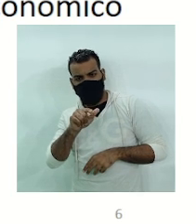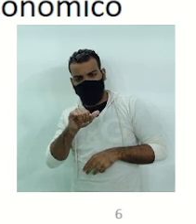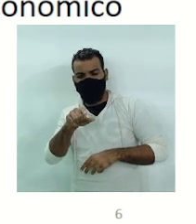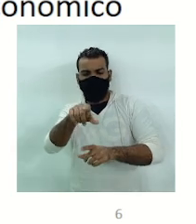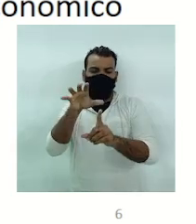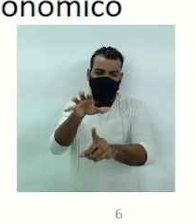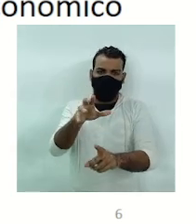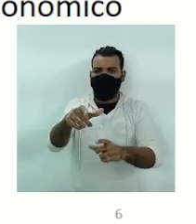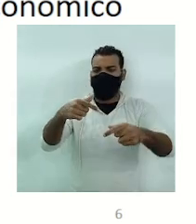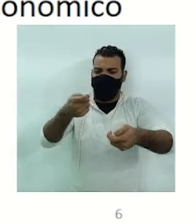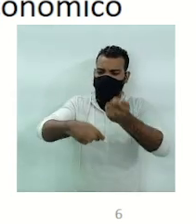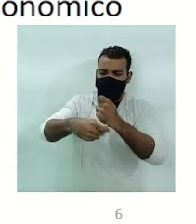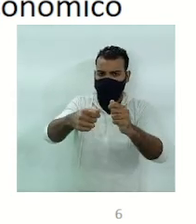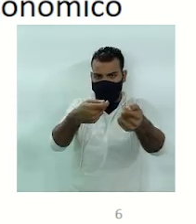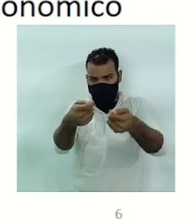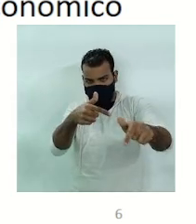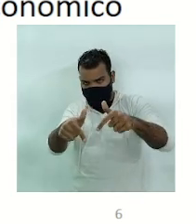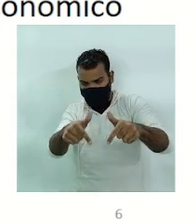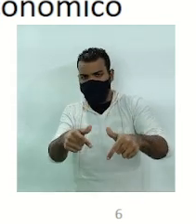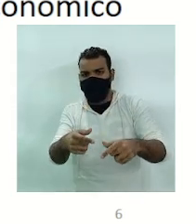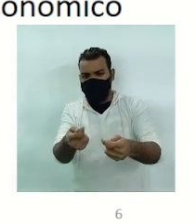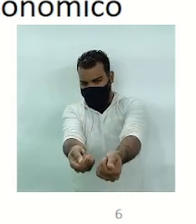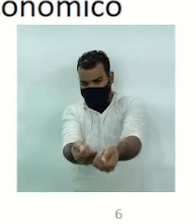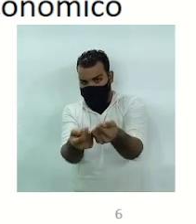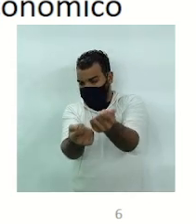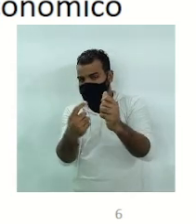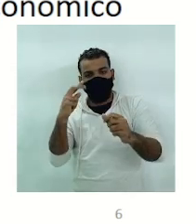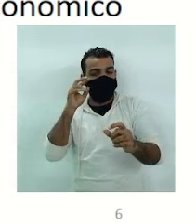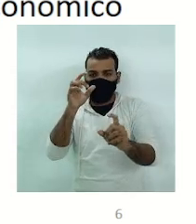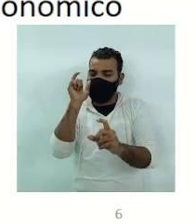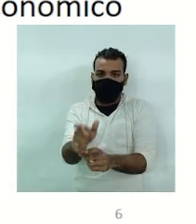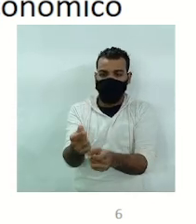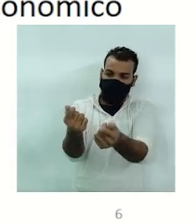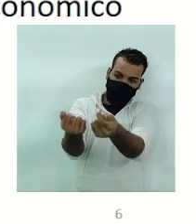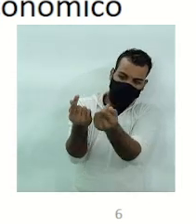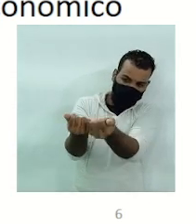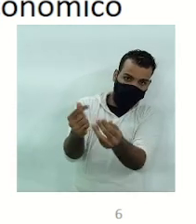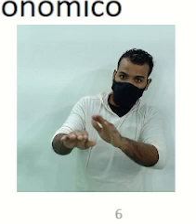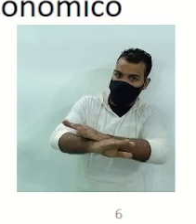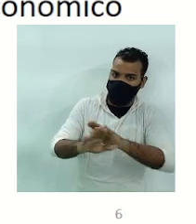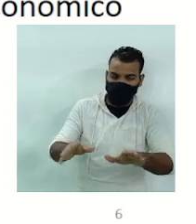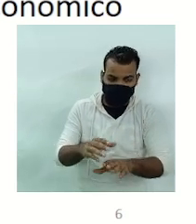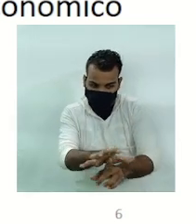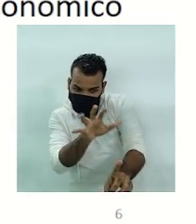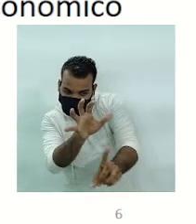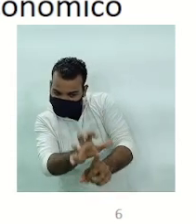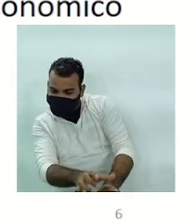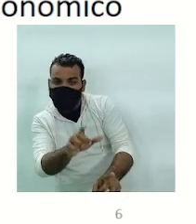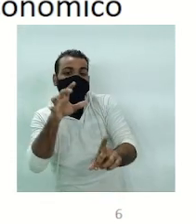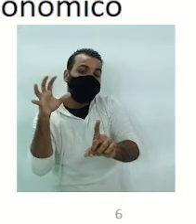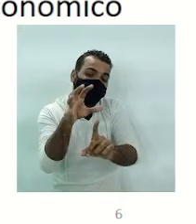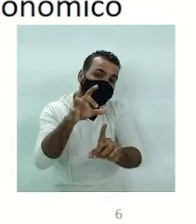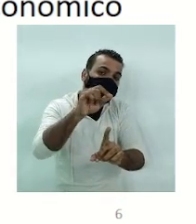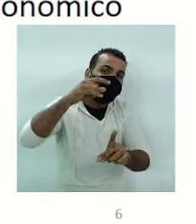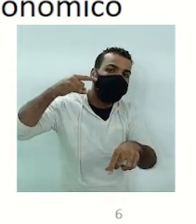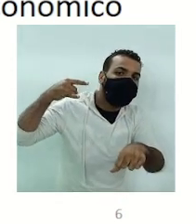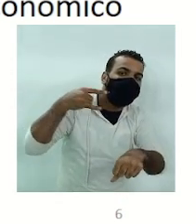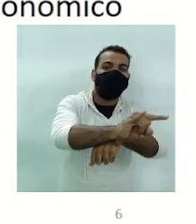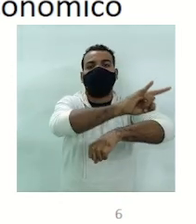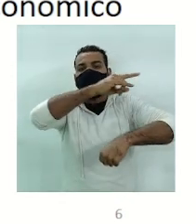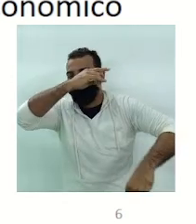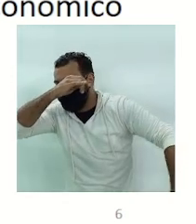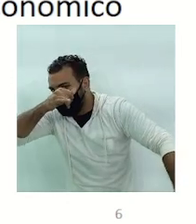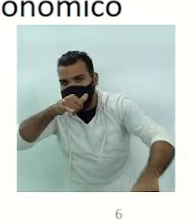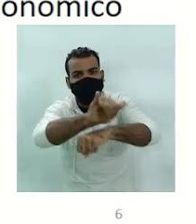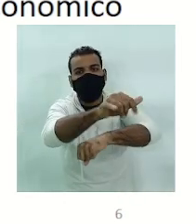trabalho capitalista. Então, vejam, então a evangelização, na realidade, é uma forma de implantar,